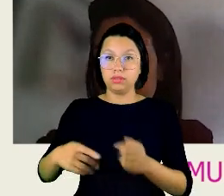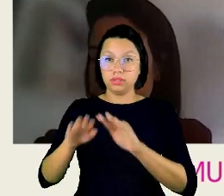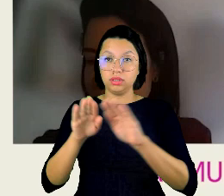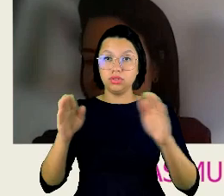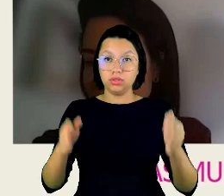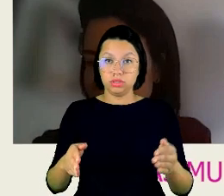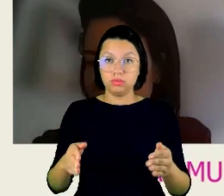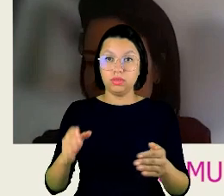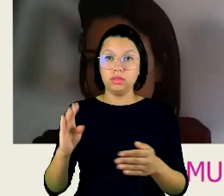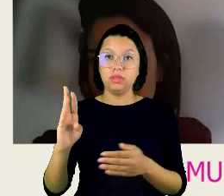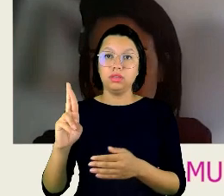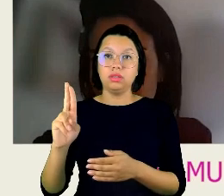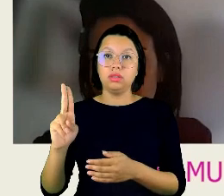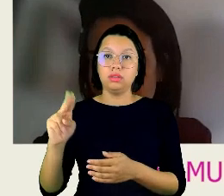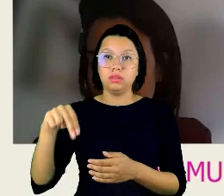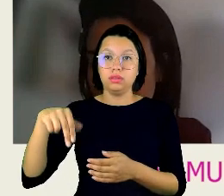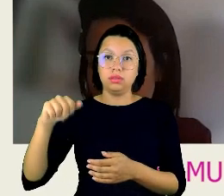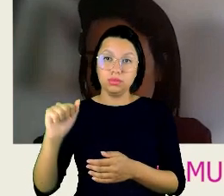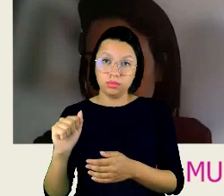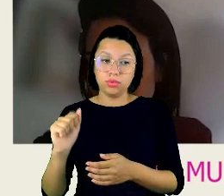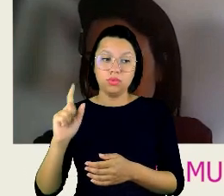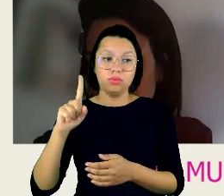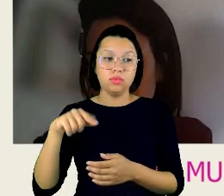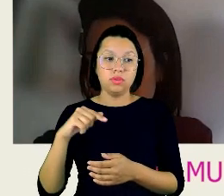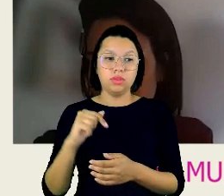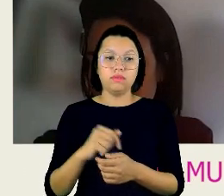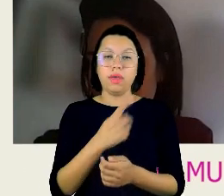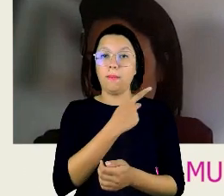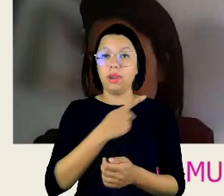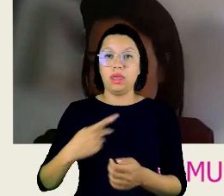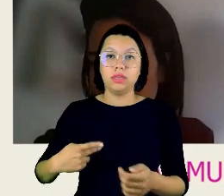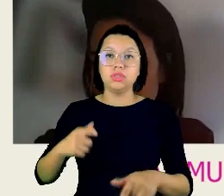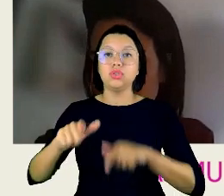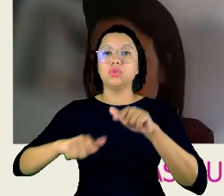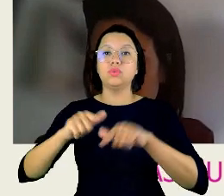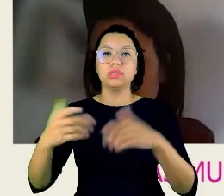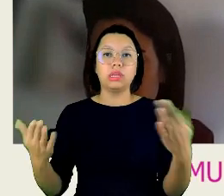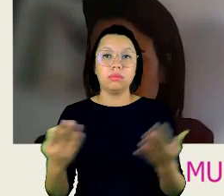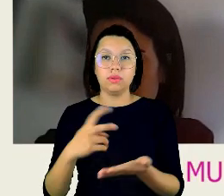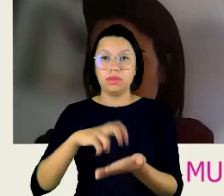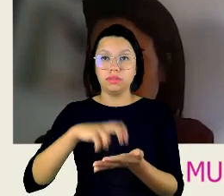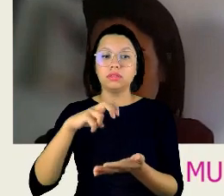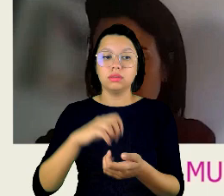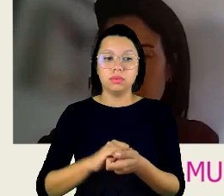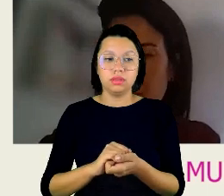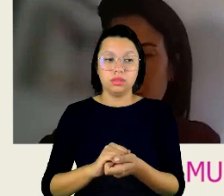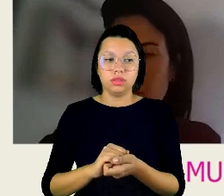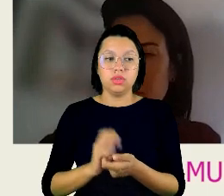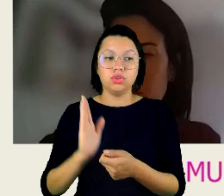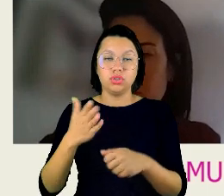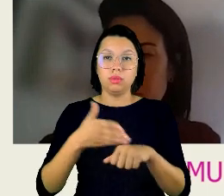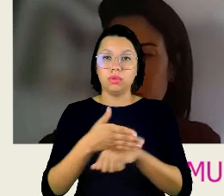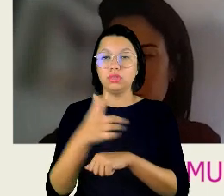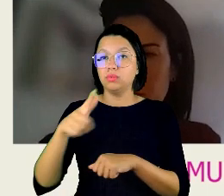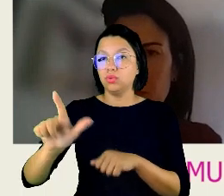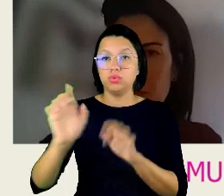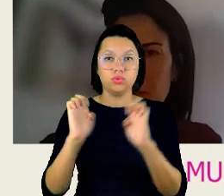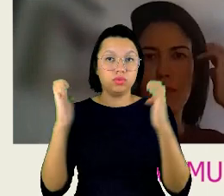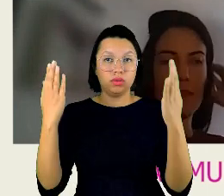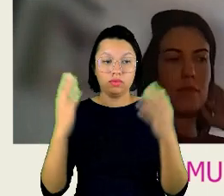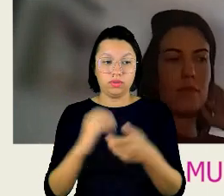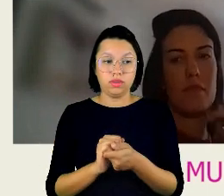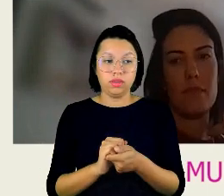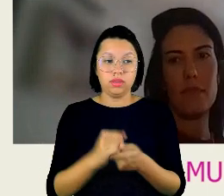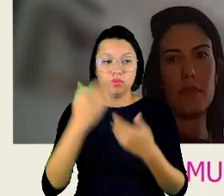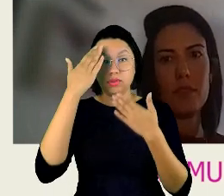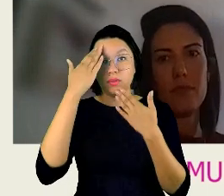mesa para a Bruna Benevides. Ela vai presidir os trabalhos nessa manhã. A Bruna já participou de outros eventos,